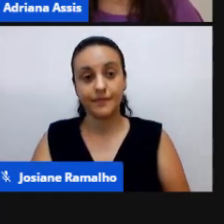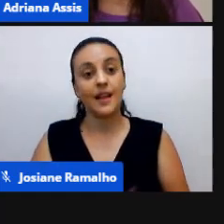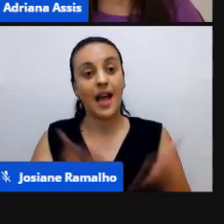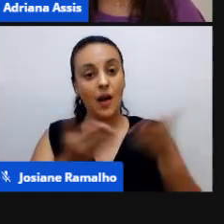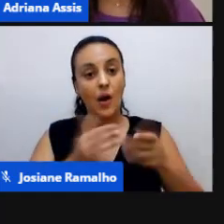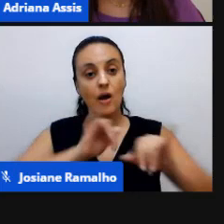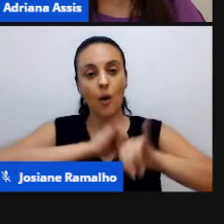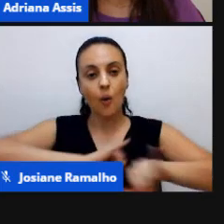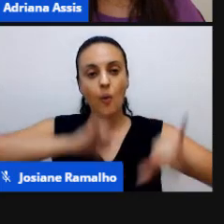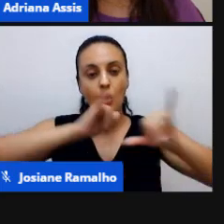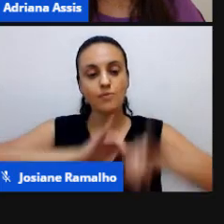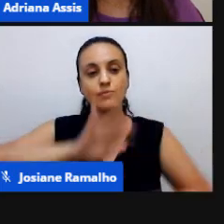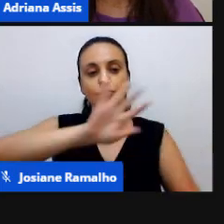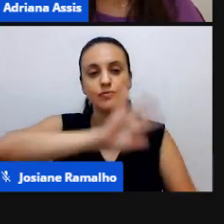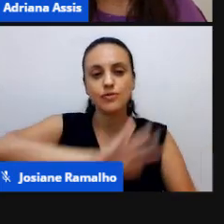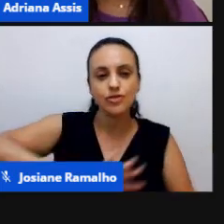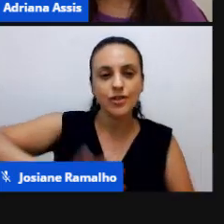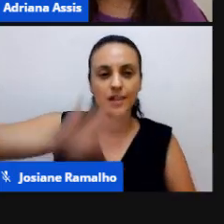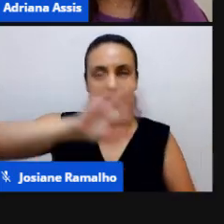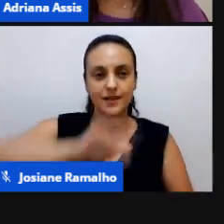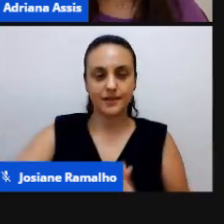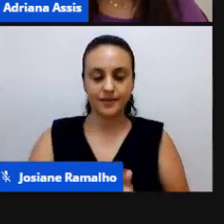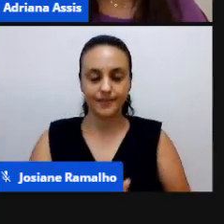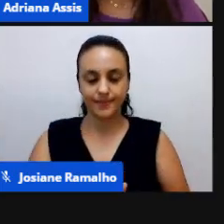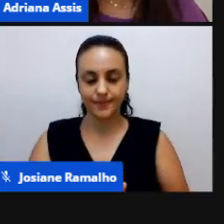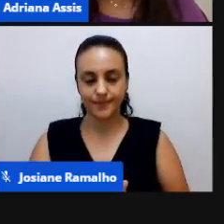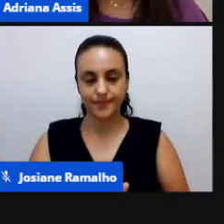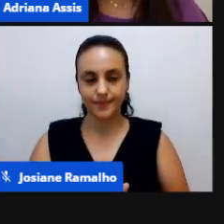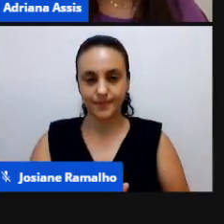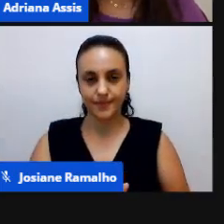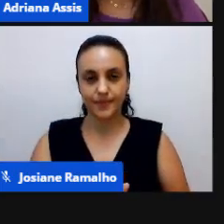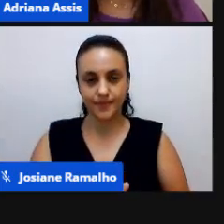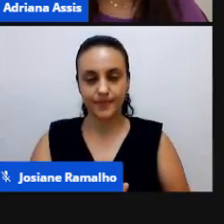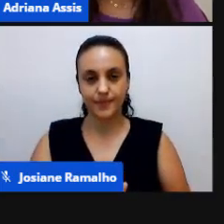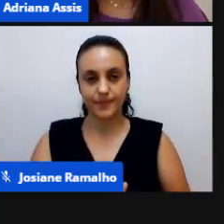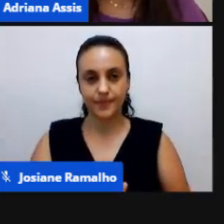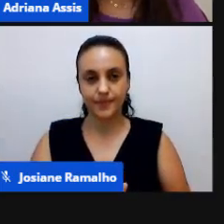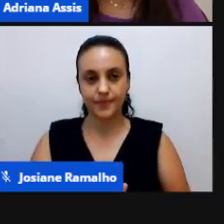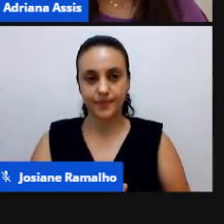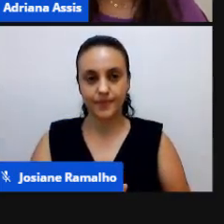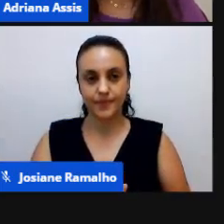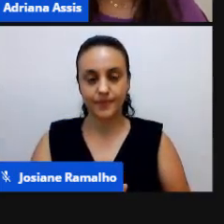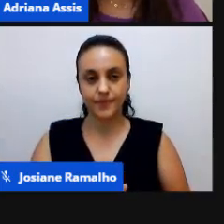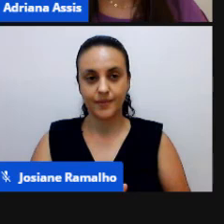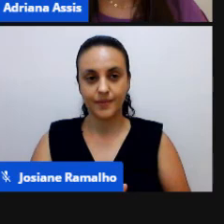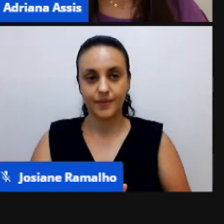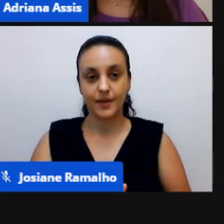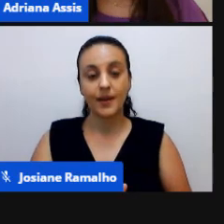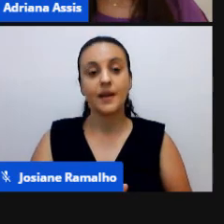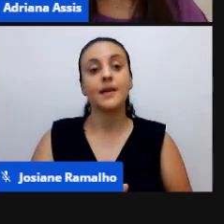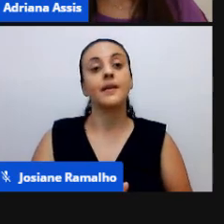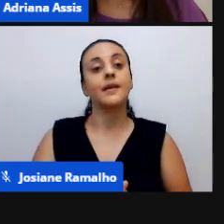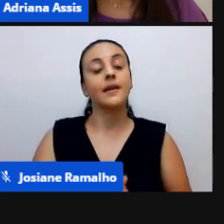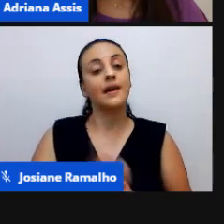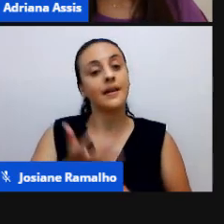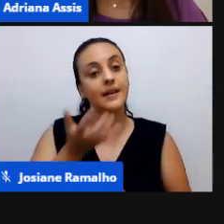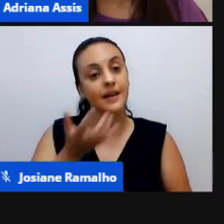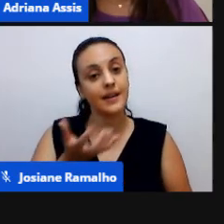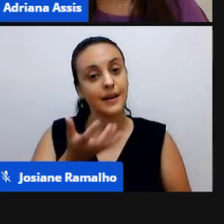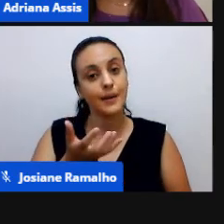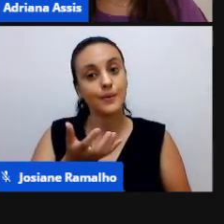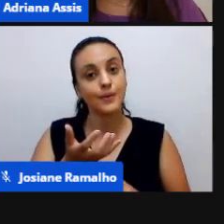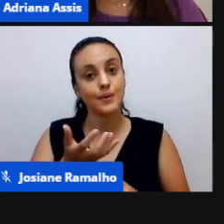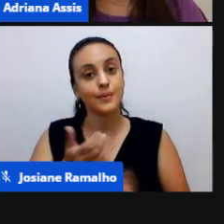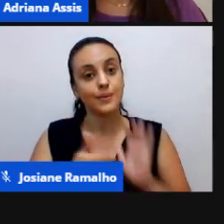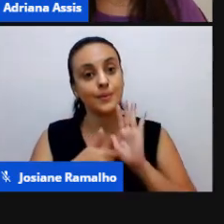Informações gerais. Então, no próximo slide, mais uma vez queremos